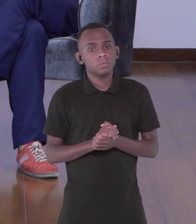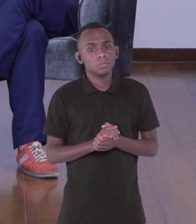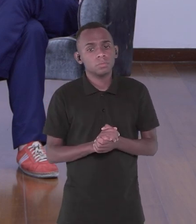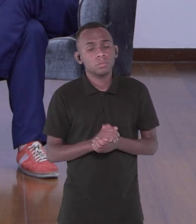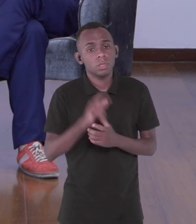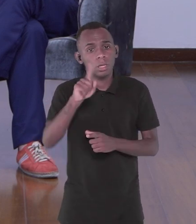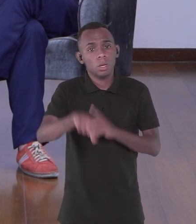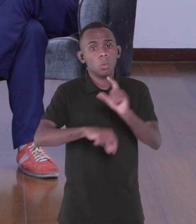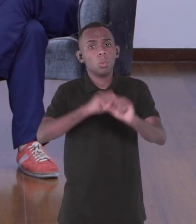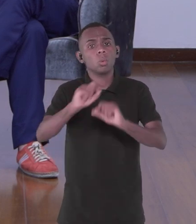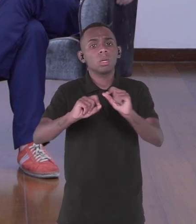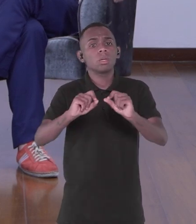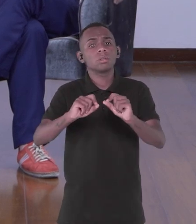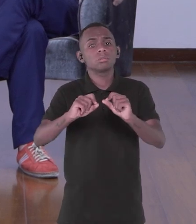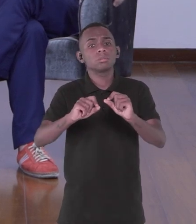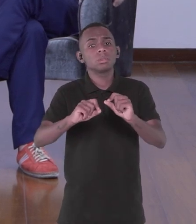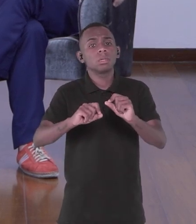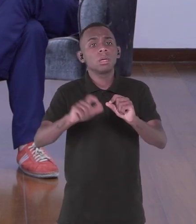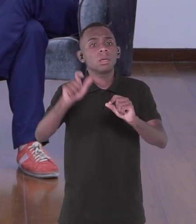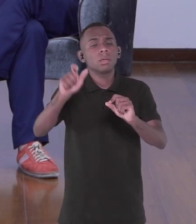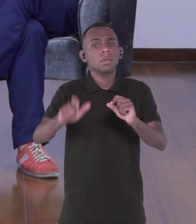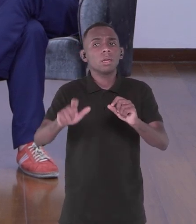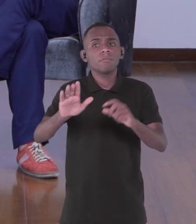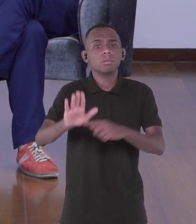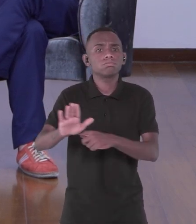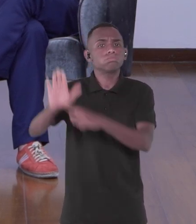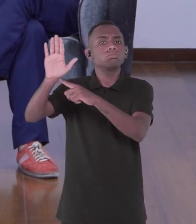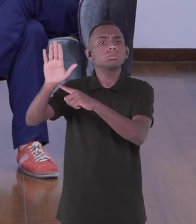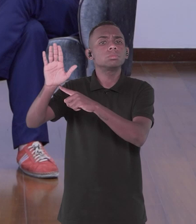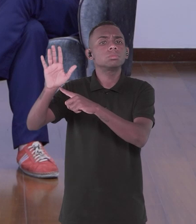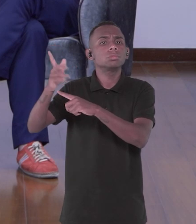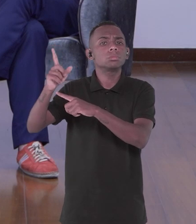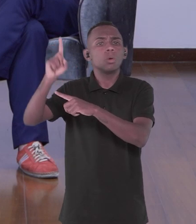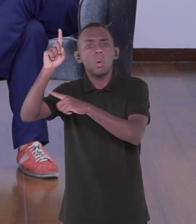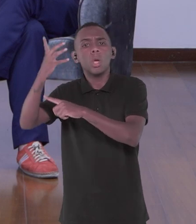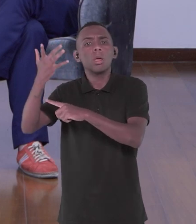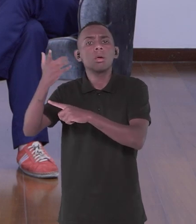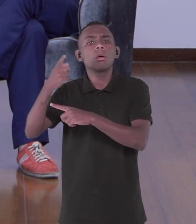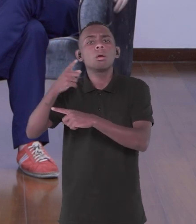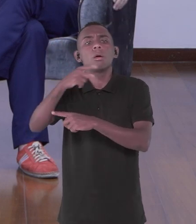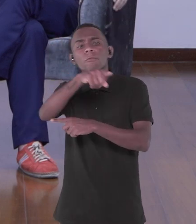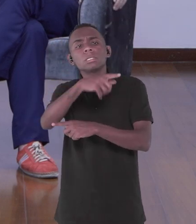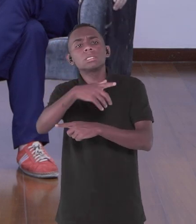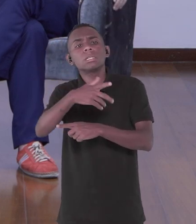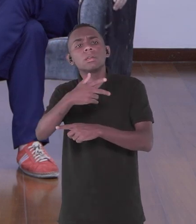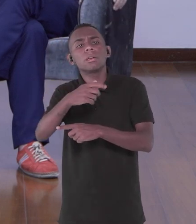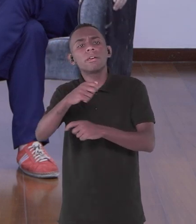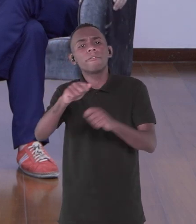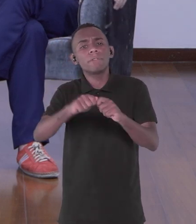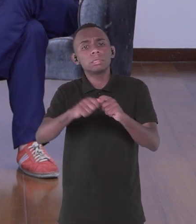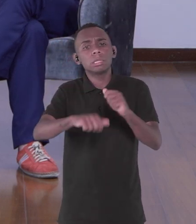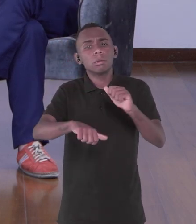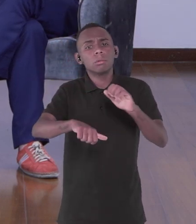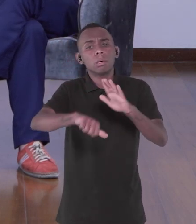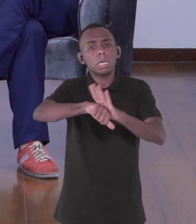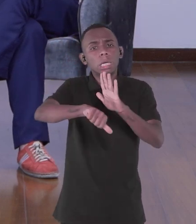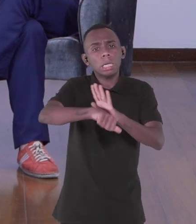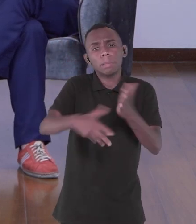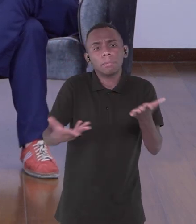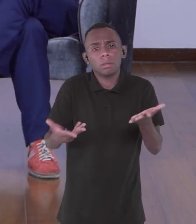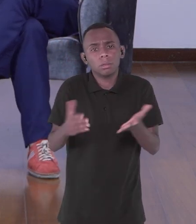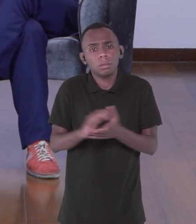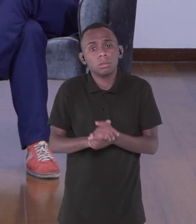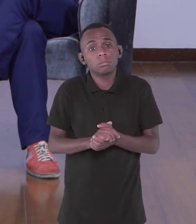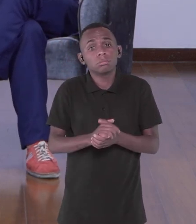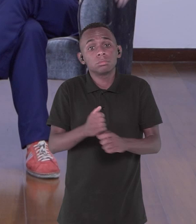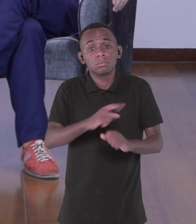é o seguinte: quem é que vai levantar o dedo e falar né, você está cometendo um crime? Fala, bom, então